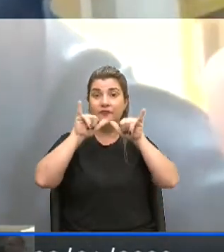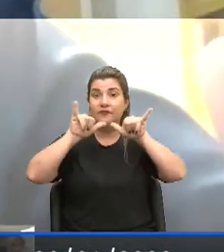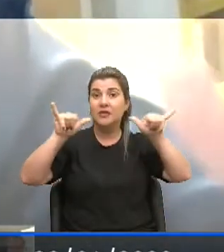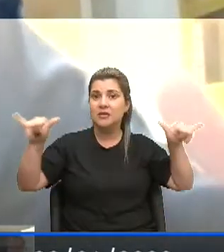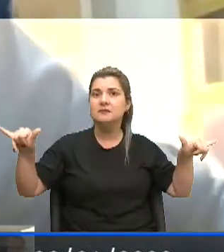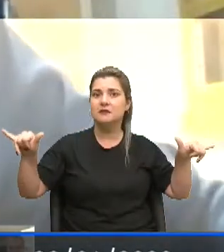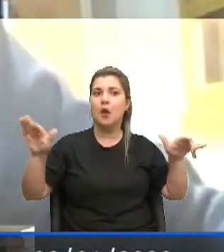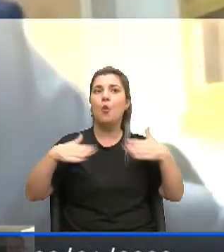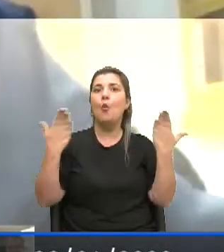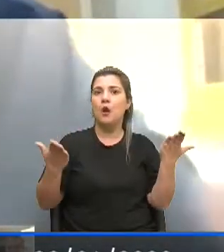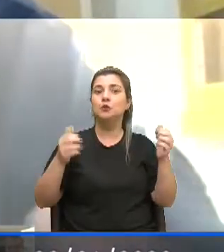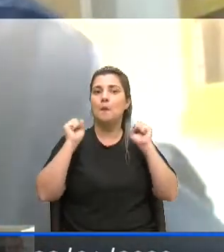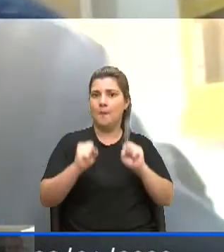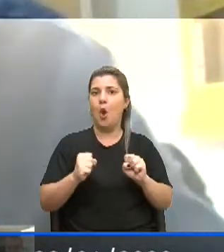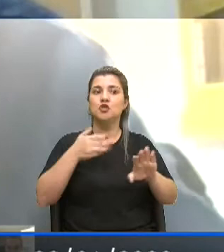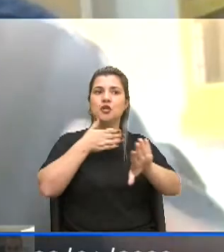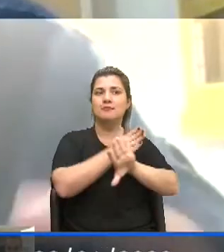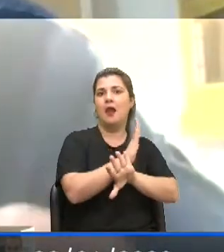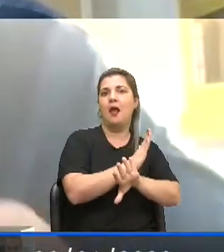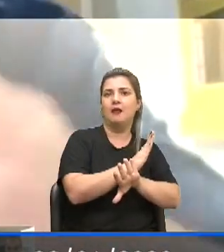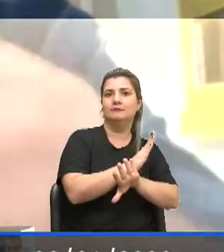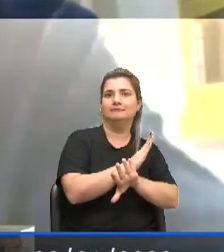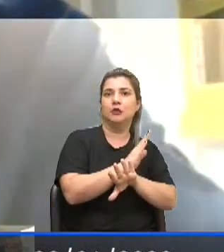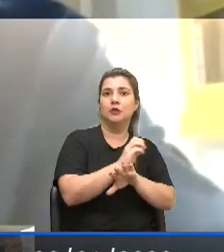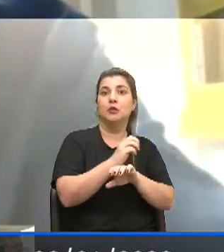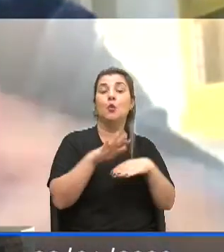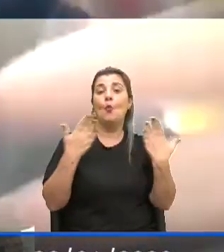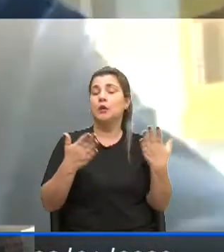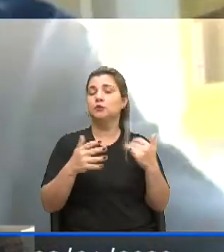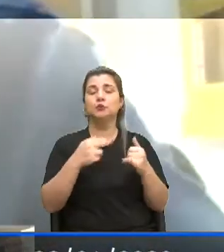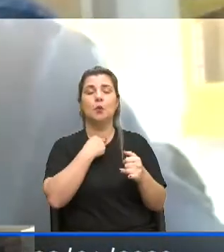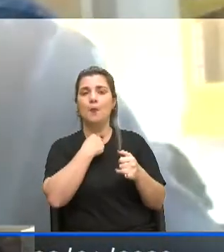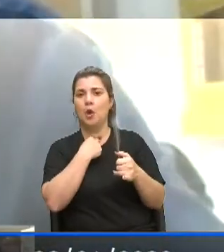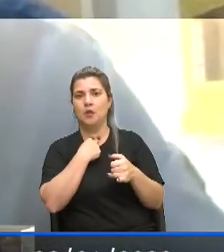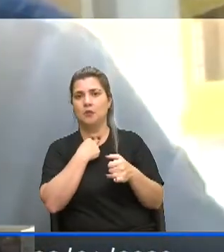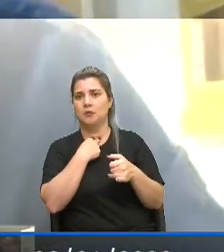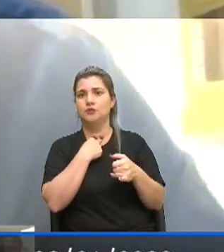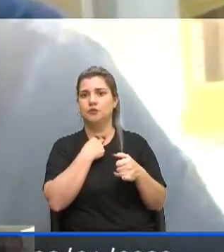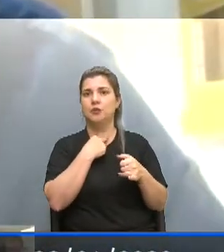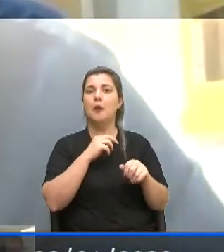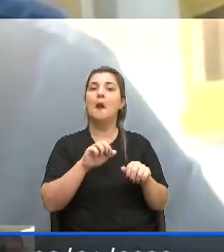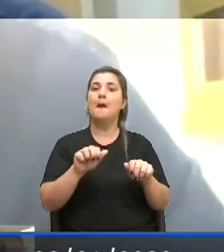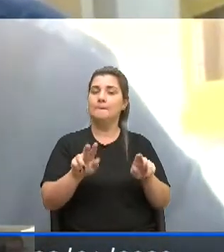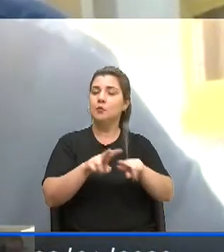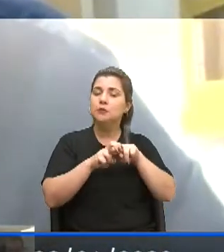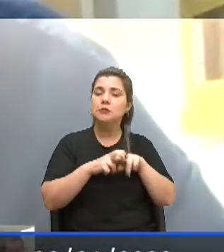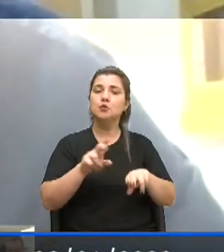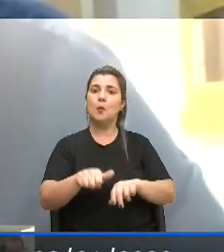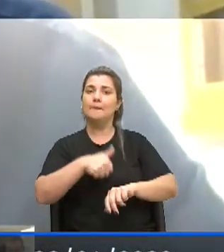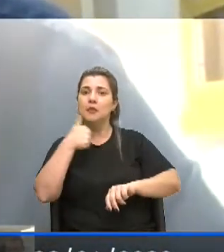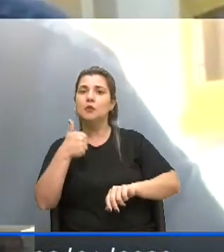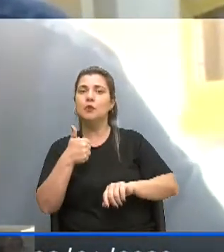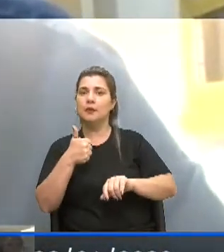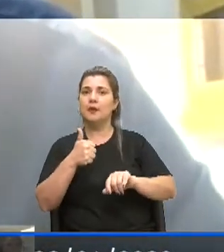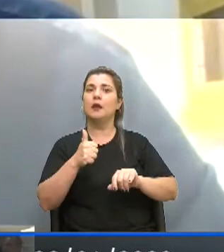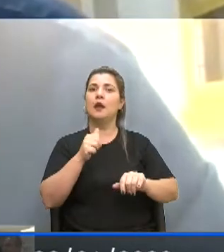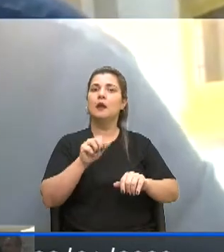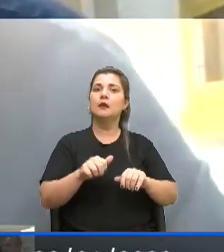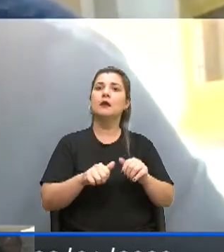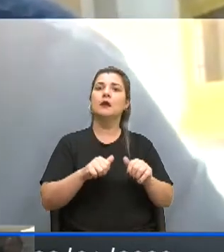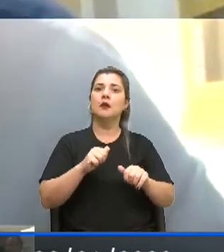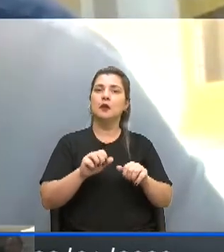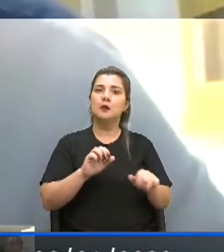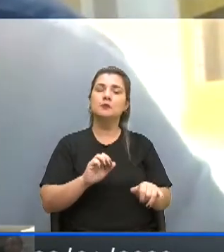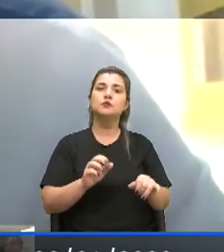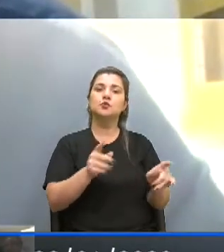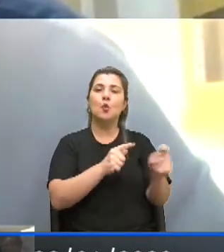nossas unidades, nós cercamos e cada dia nós aprimoramos e deixamos mais rígido ainda o controle, porque esse é o nosso objetivo. Agora,